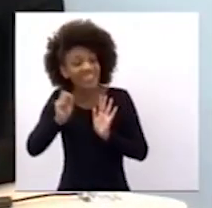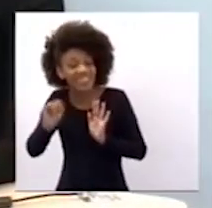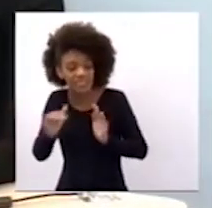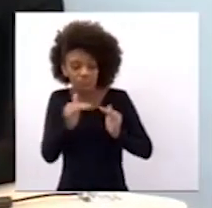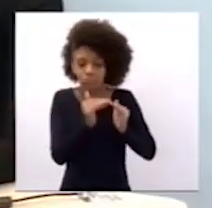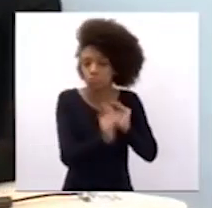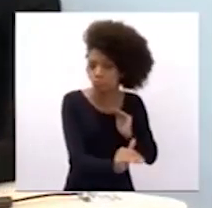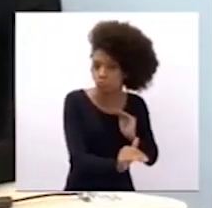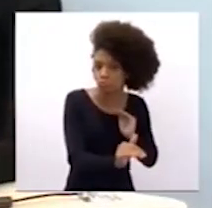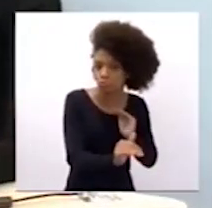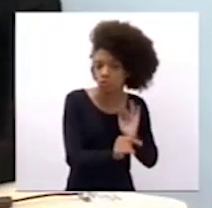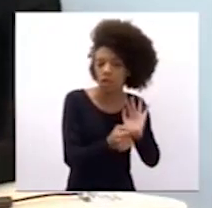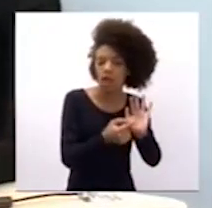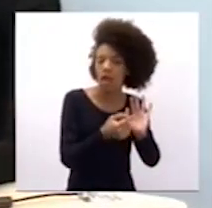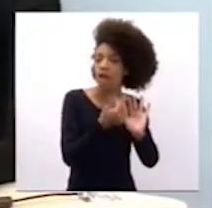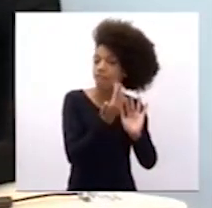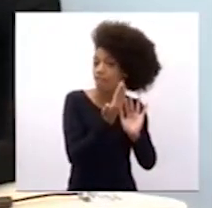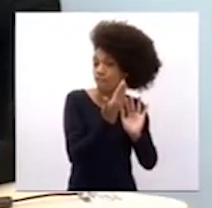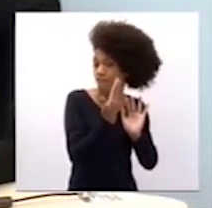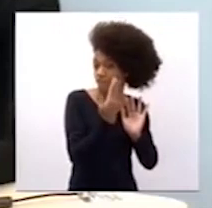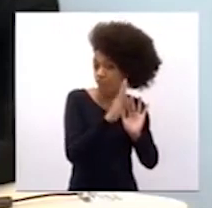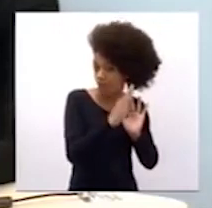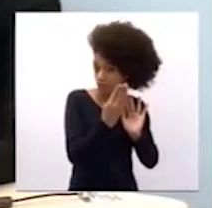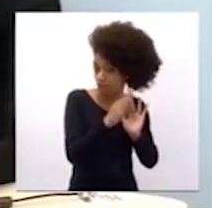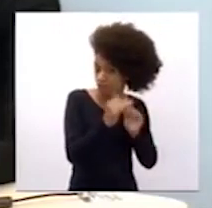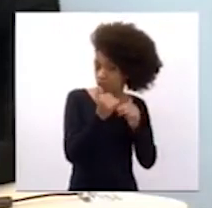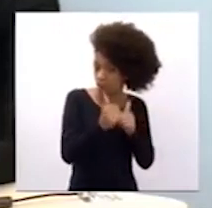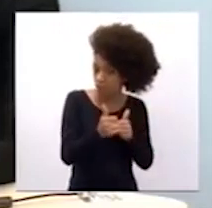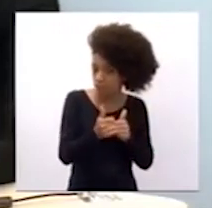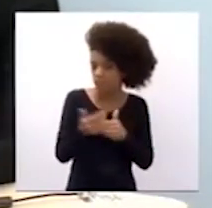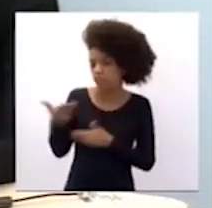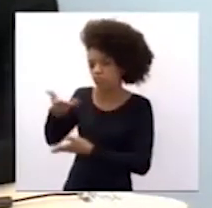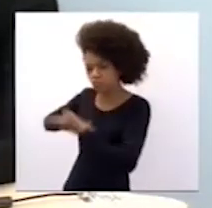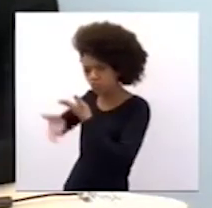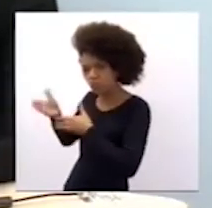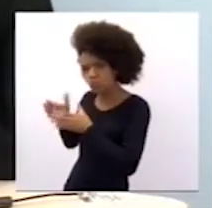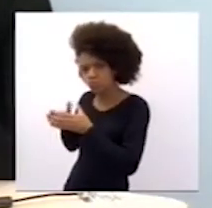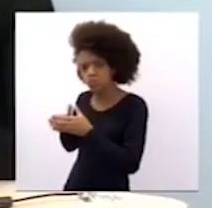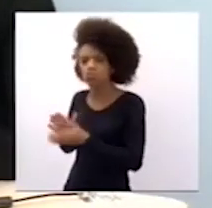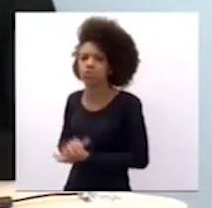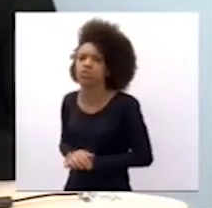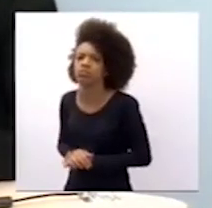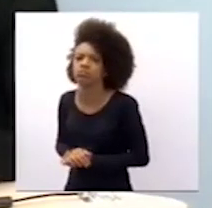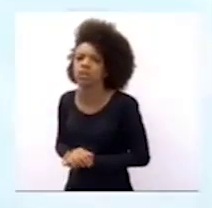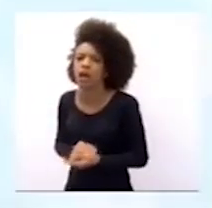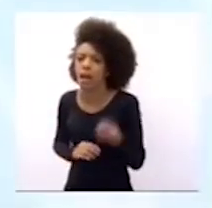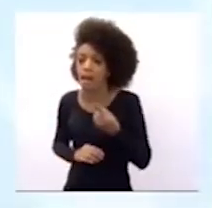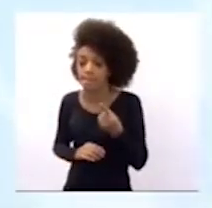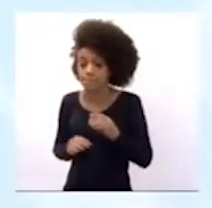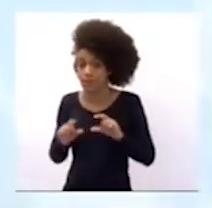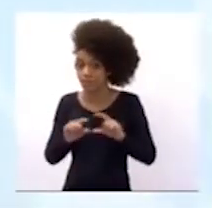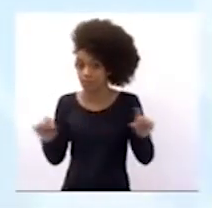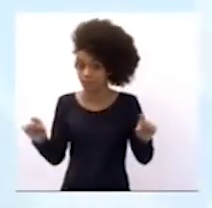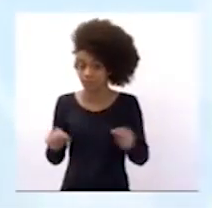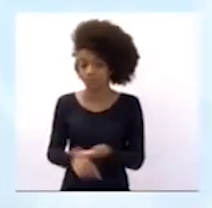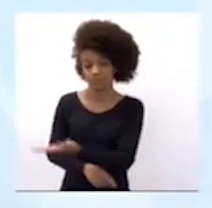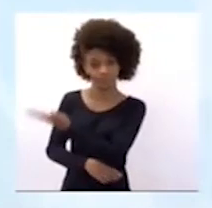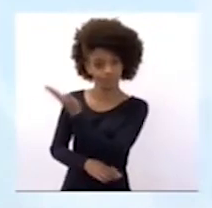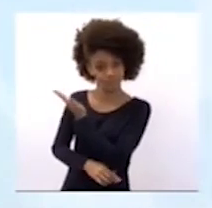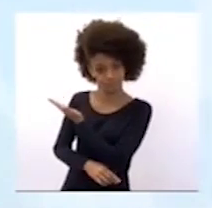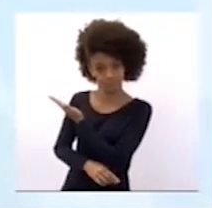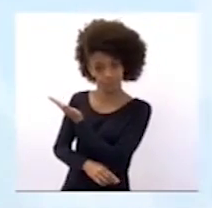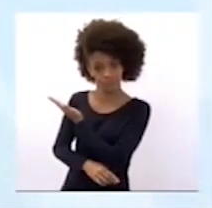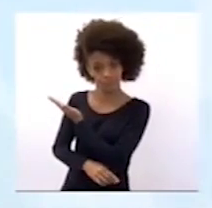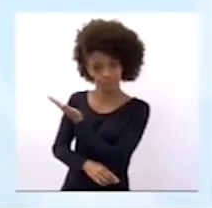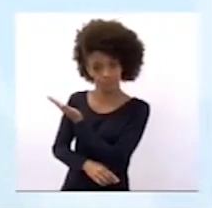discordam, vocês vão colocar falso. Tá bom? Então, vamos lá, pessoal. Interação. A primeira frase aí. Vou ler para vocês.